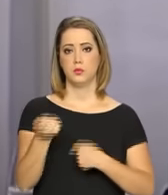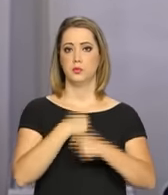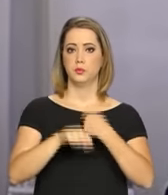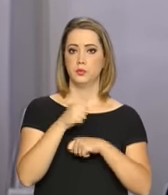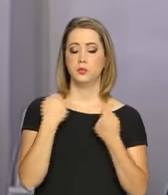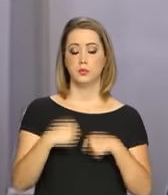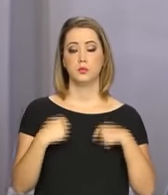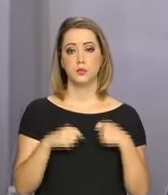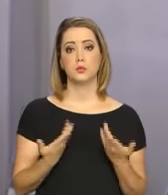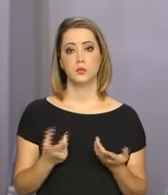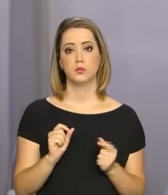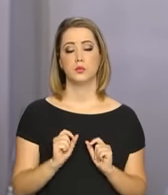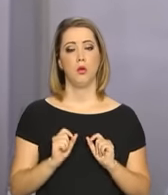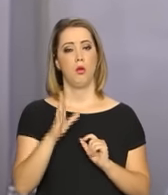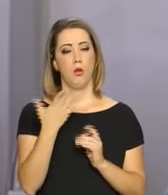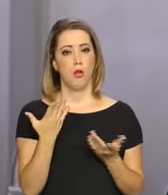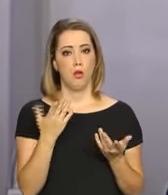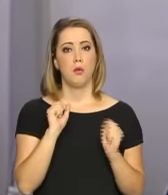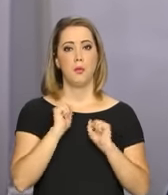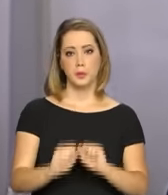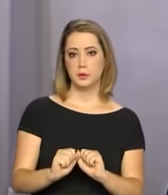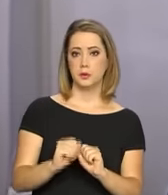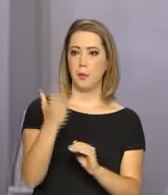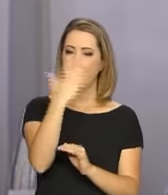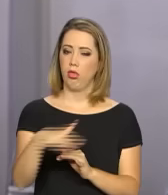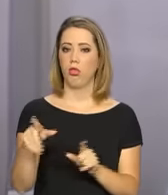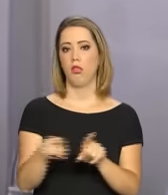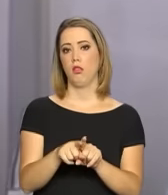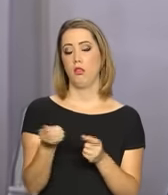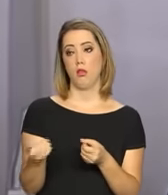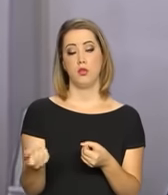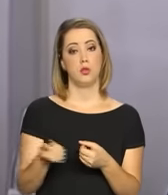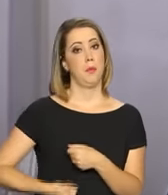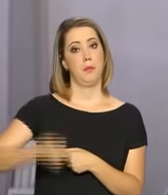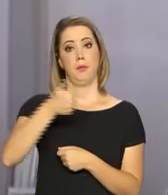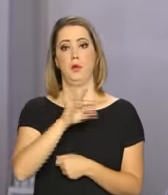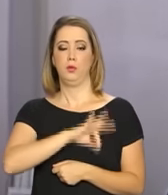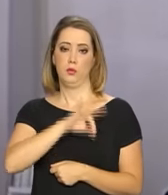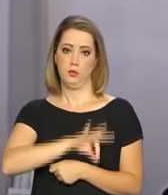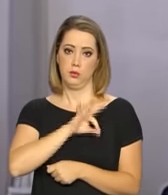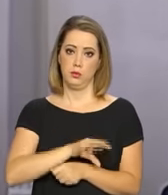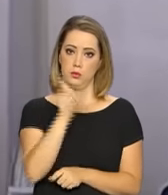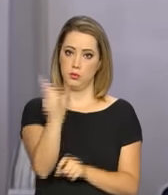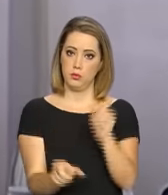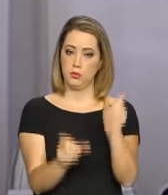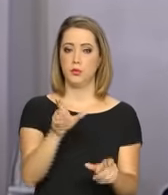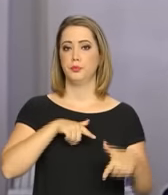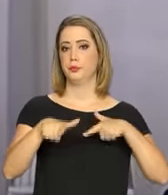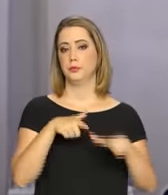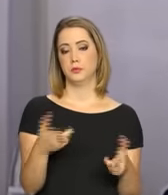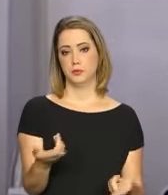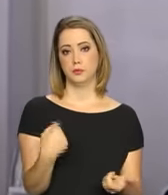medidas que permitam ainda que de forma parcial uma recomposição da renda do trabalhador e